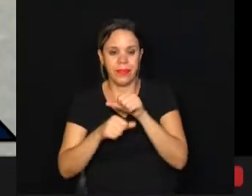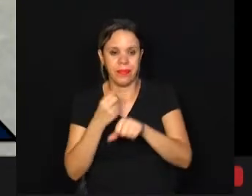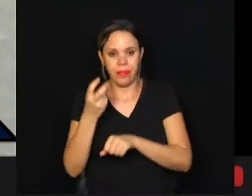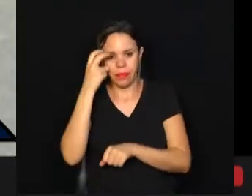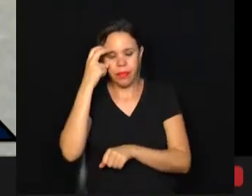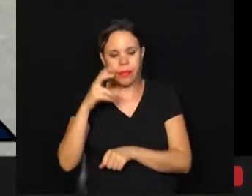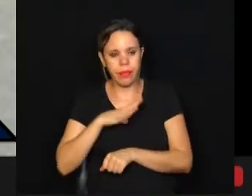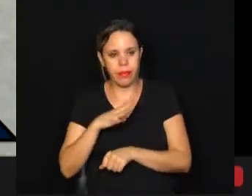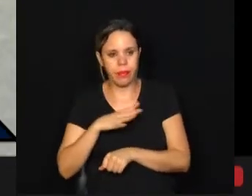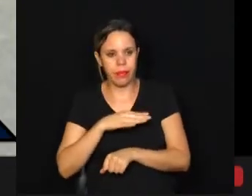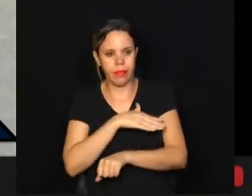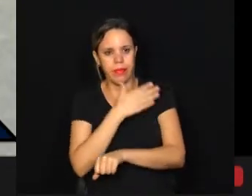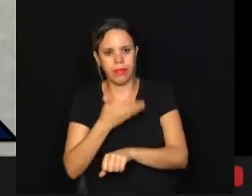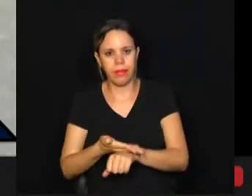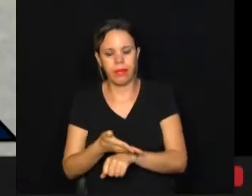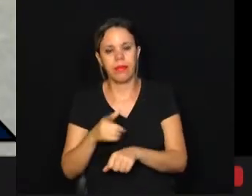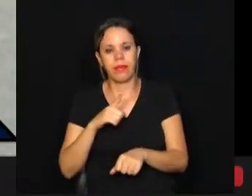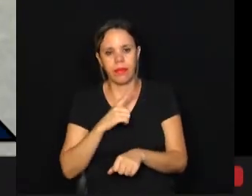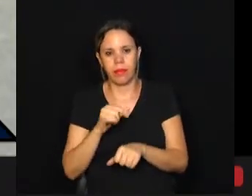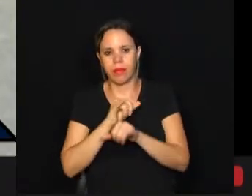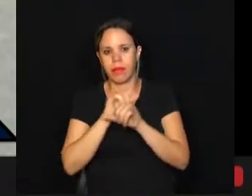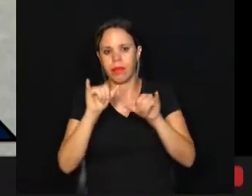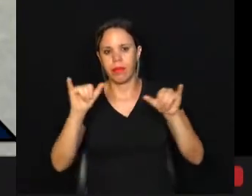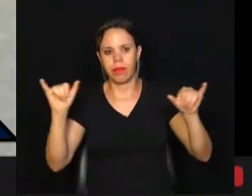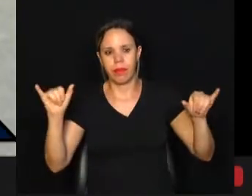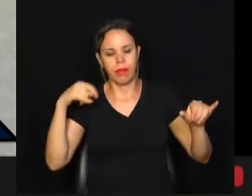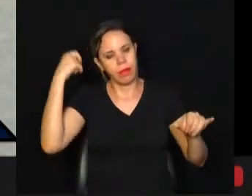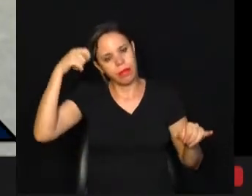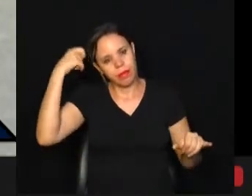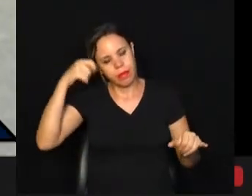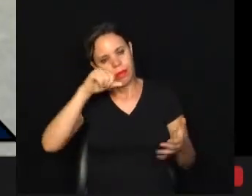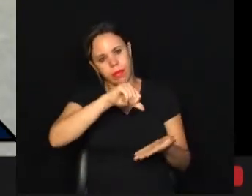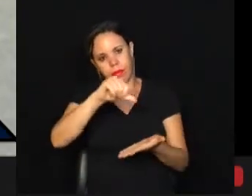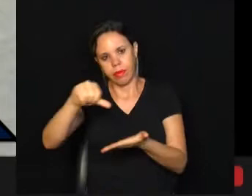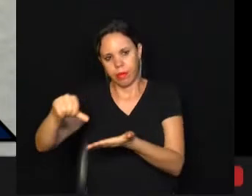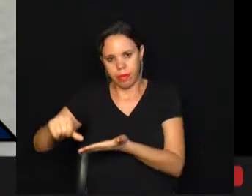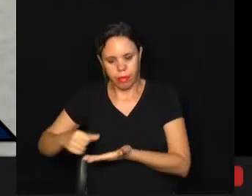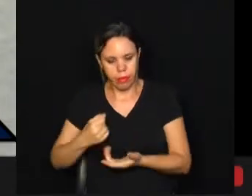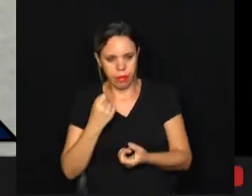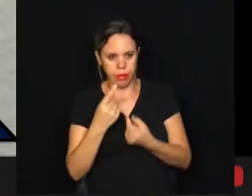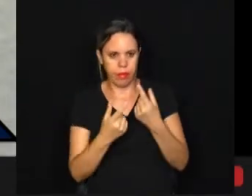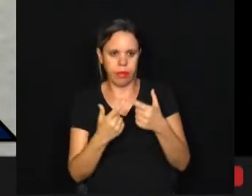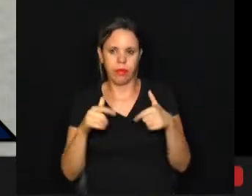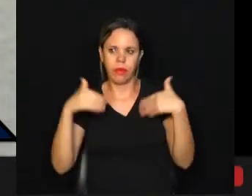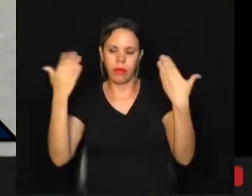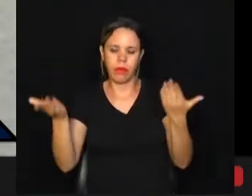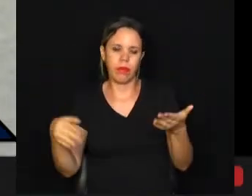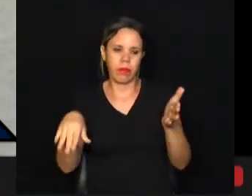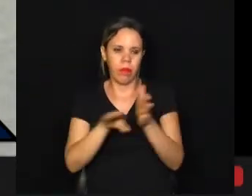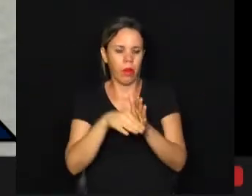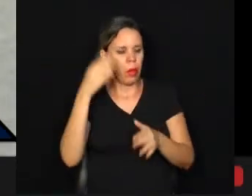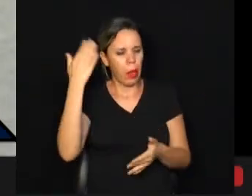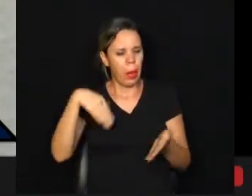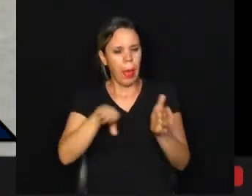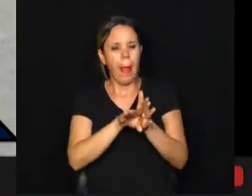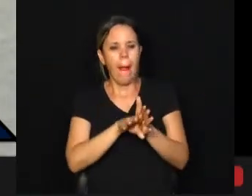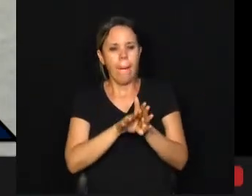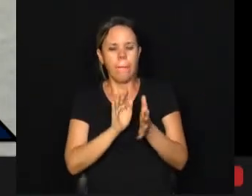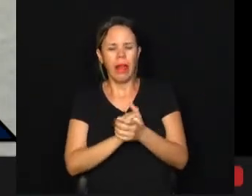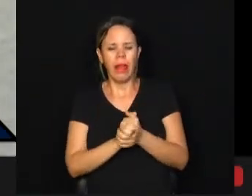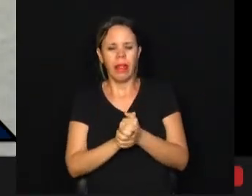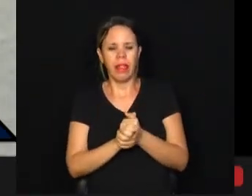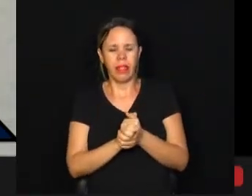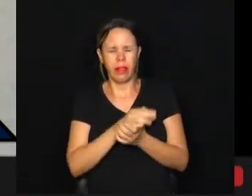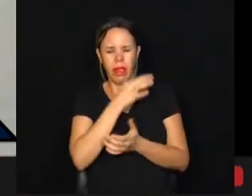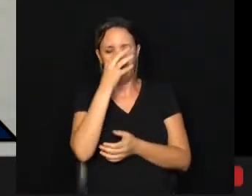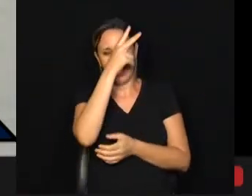na cidade, né, que a gente também divulgava artistas da região e trazia alguns outros mais famosos, e era popular,